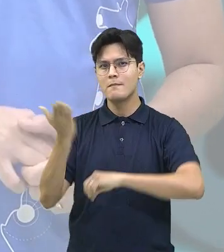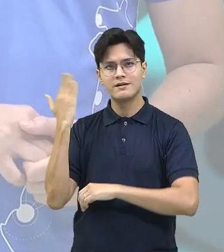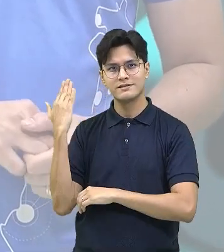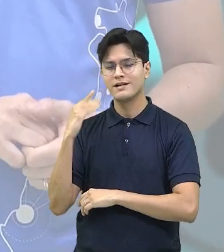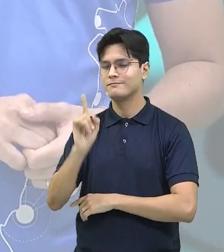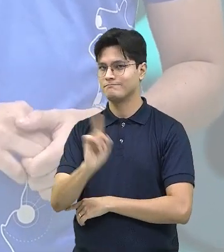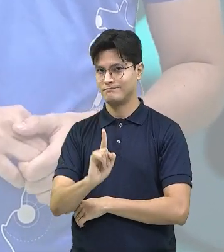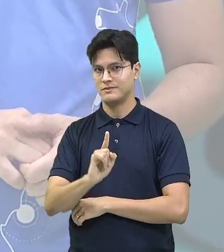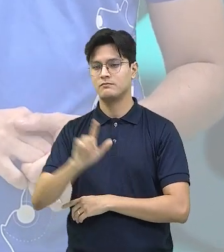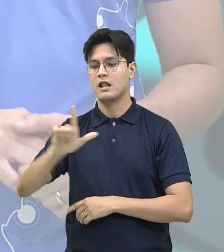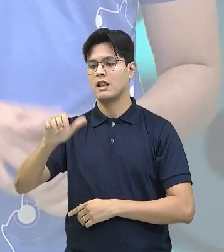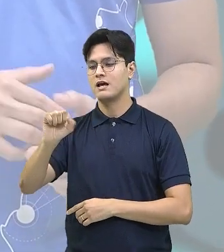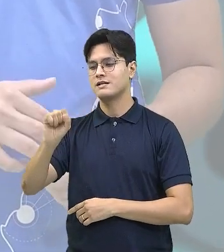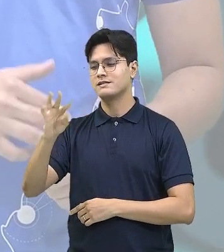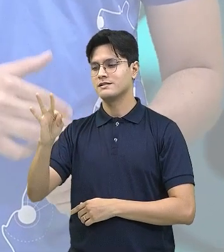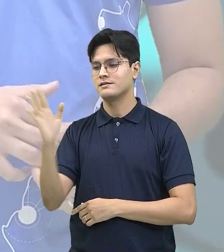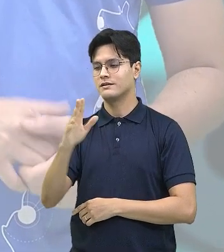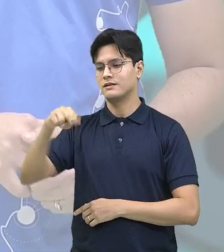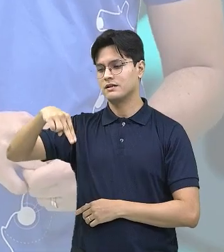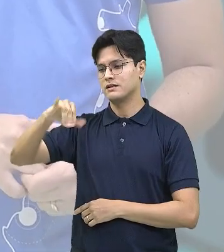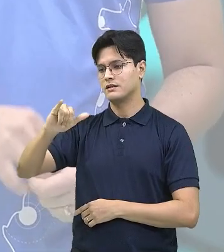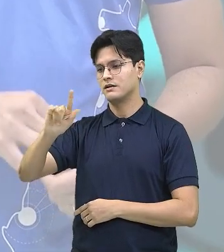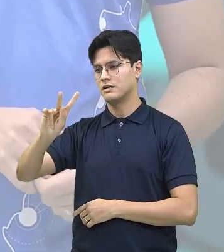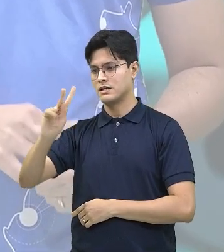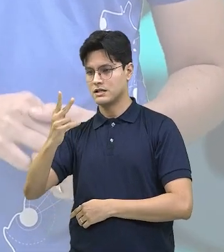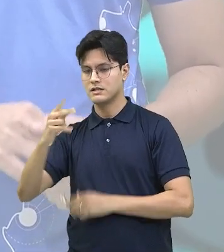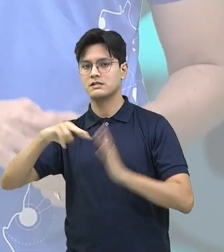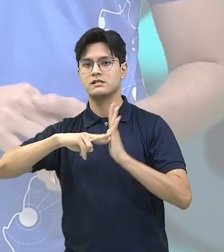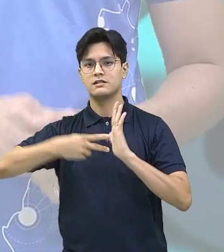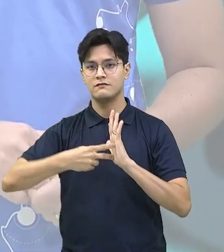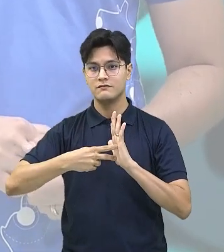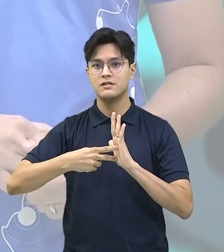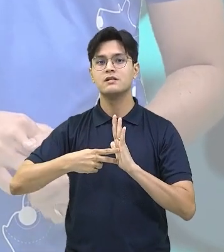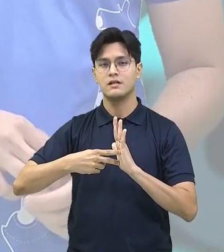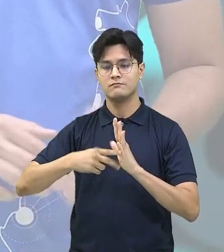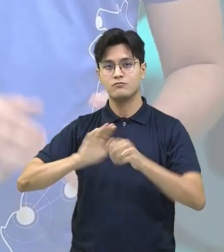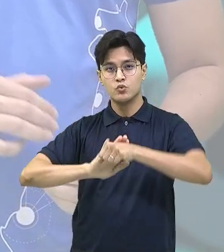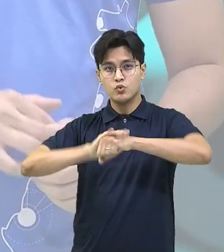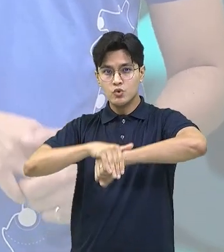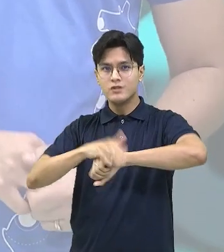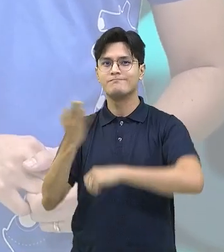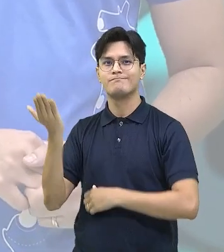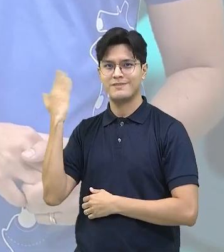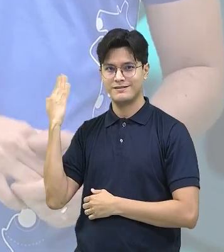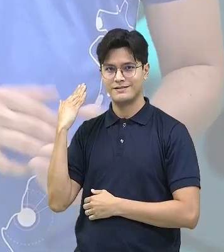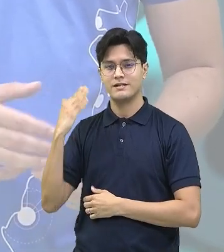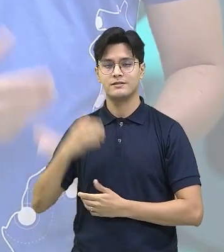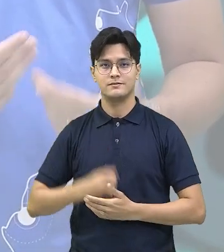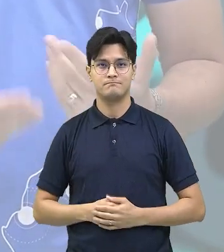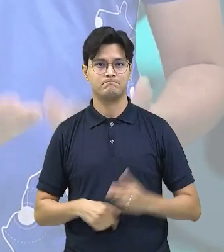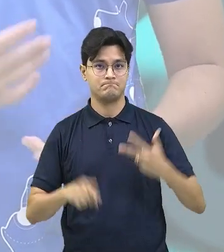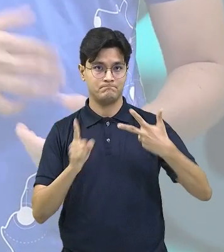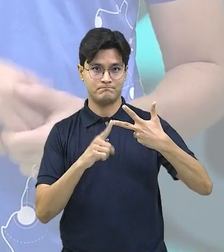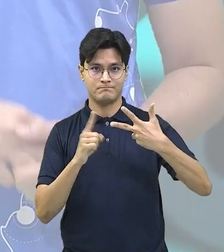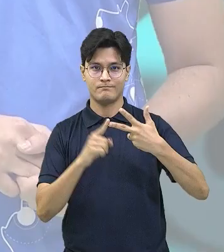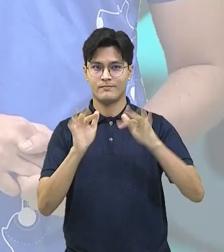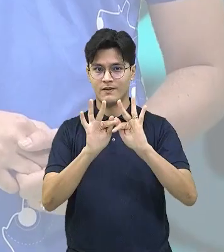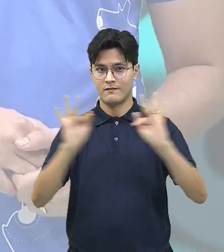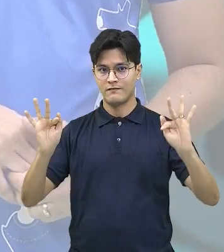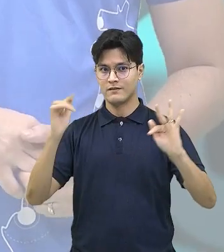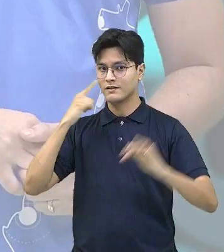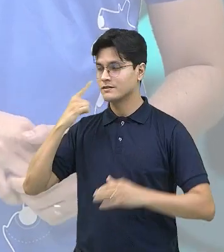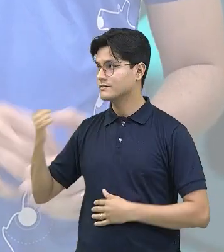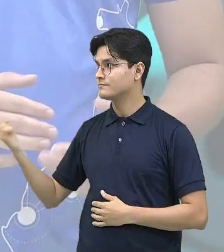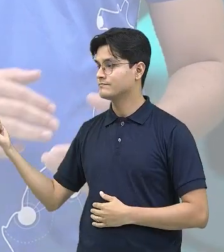temos a próxima frase, we traveled 2 weeks ago. Nós viajamos 2 semanas